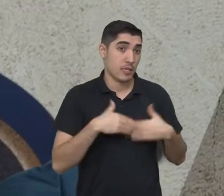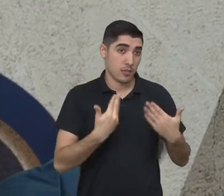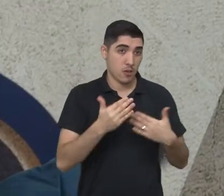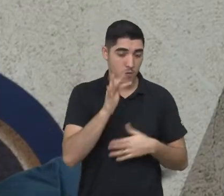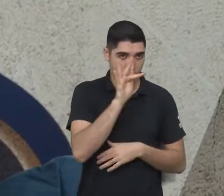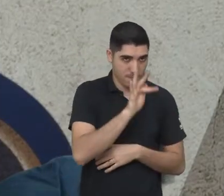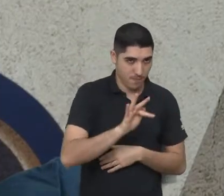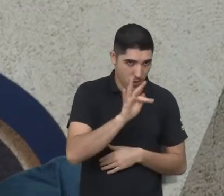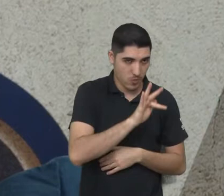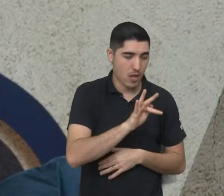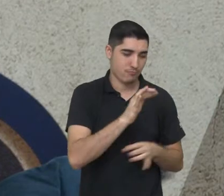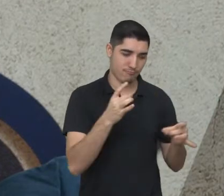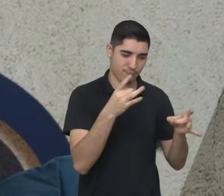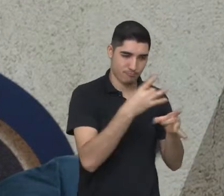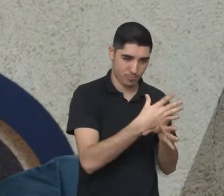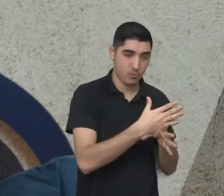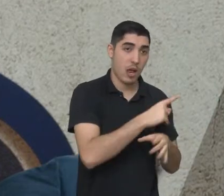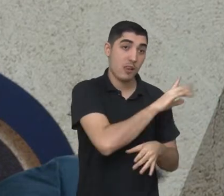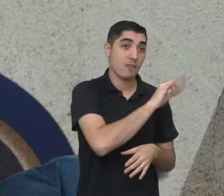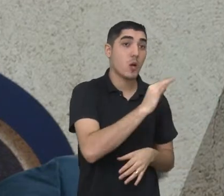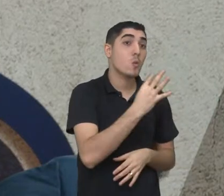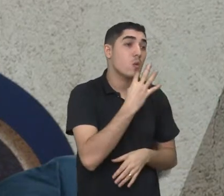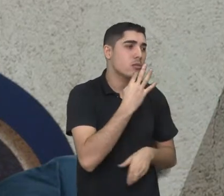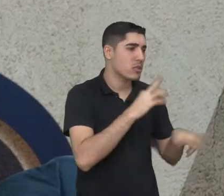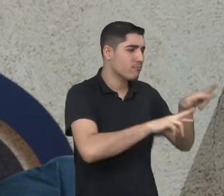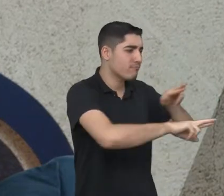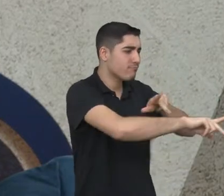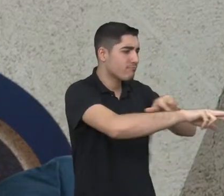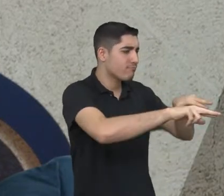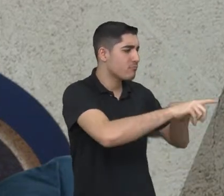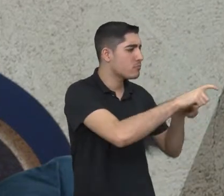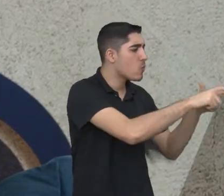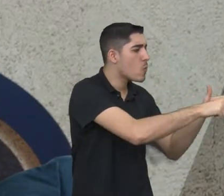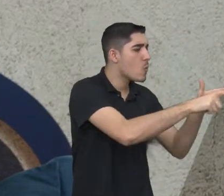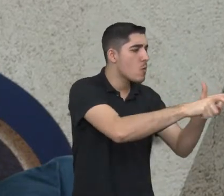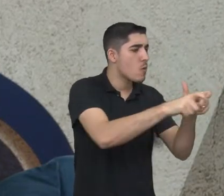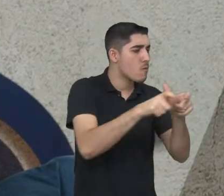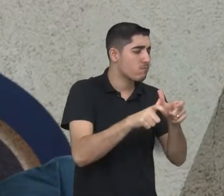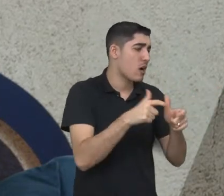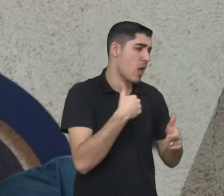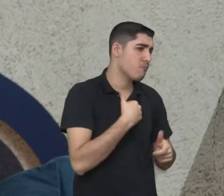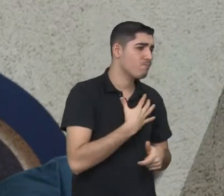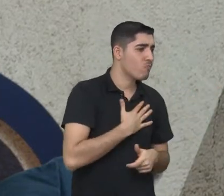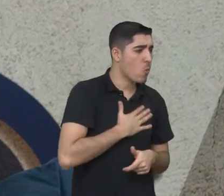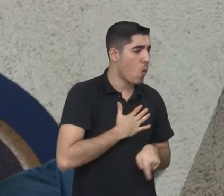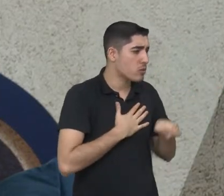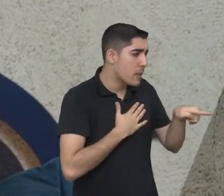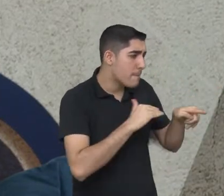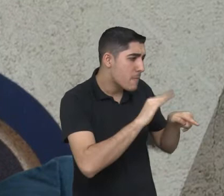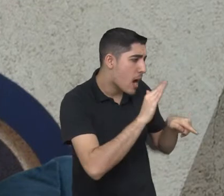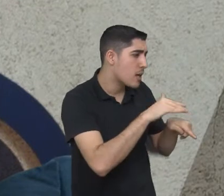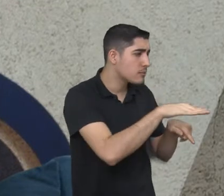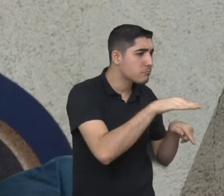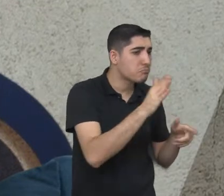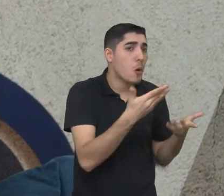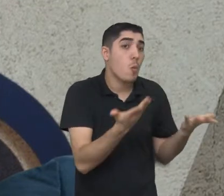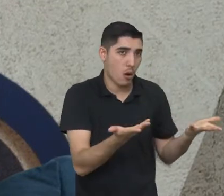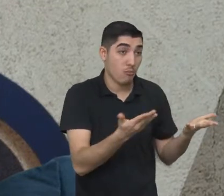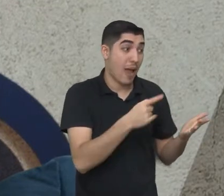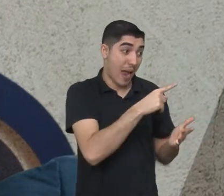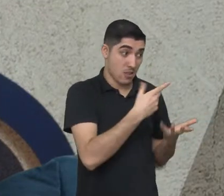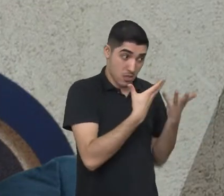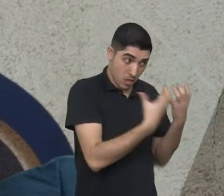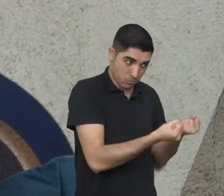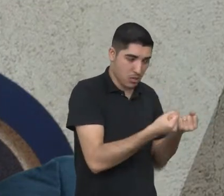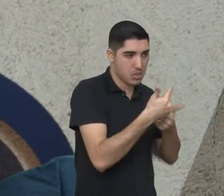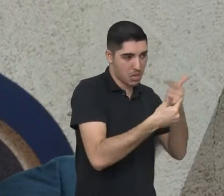pela graduação, ele vai conhecer diversas áreas de atuação, ele vai escolher aquela que ele se identificou mais e vai se propor a trabalhar